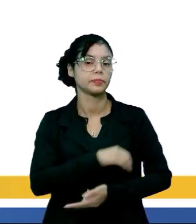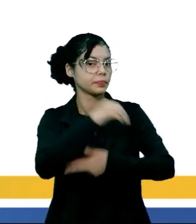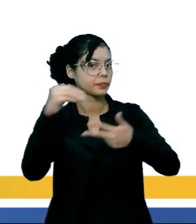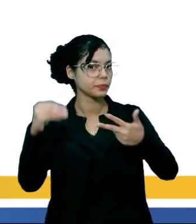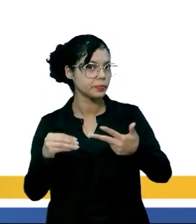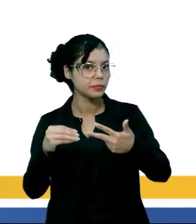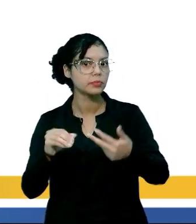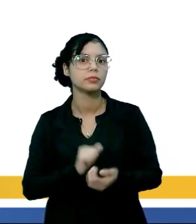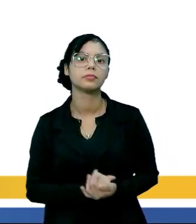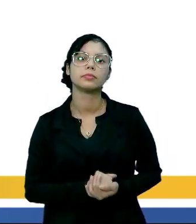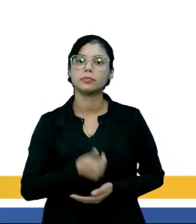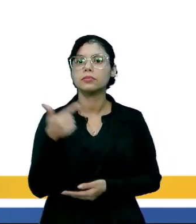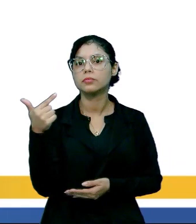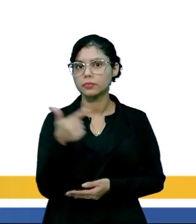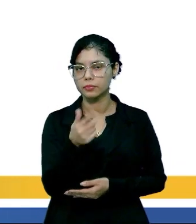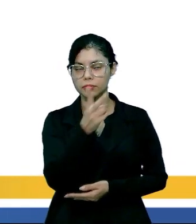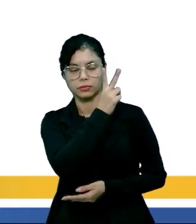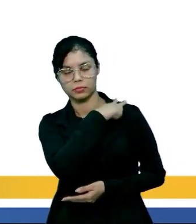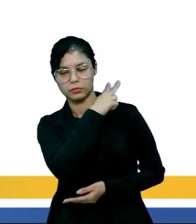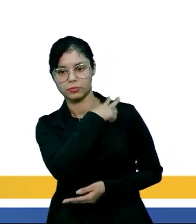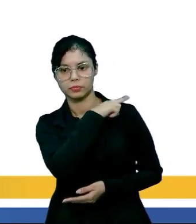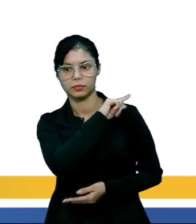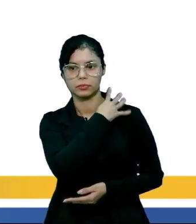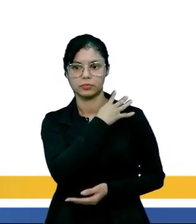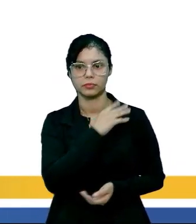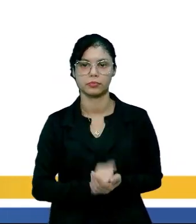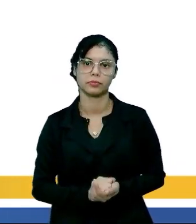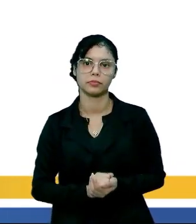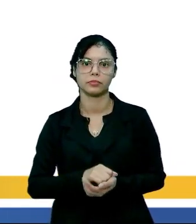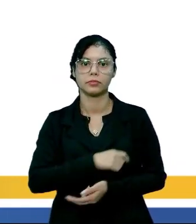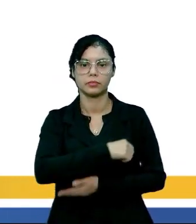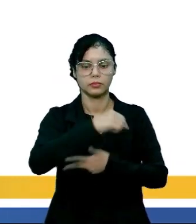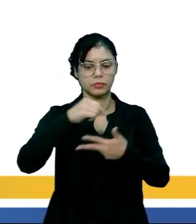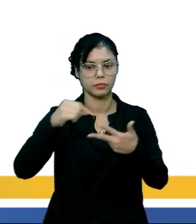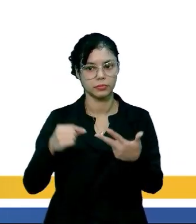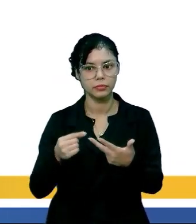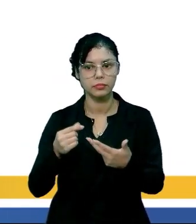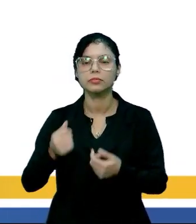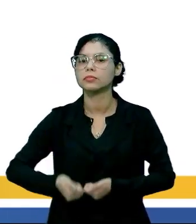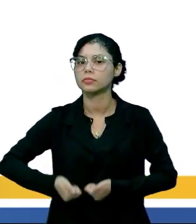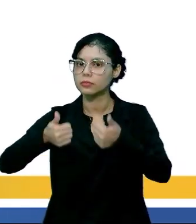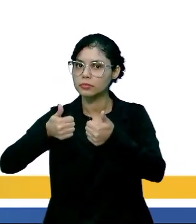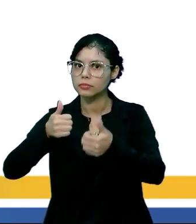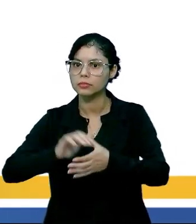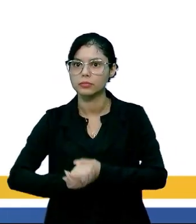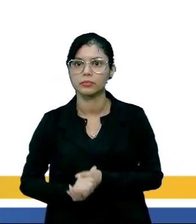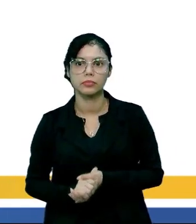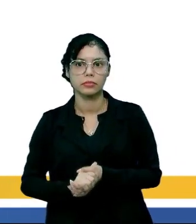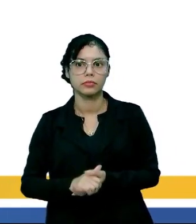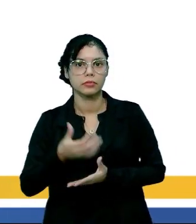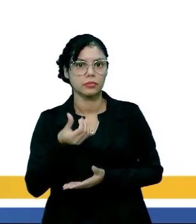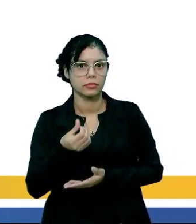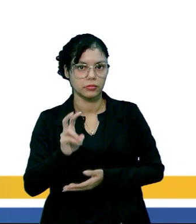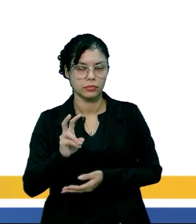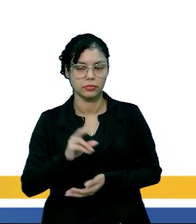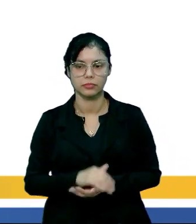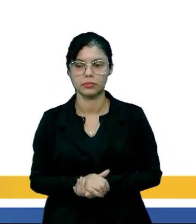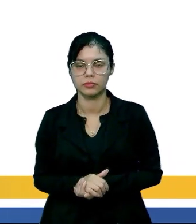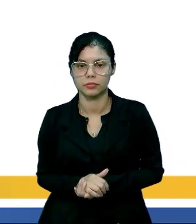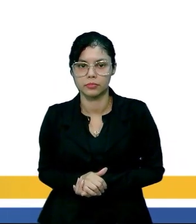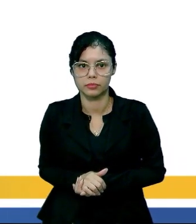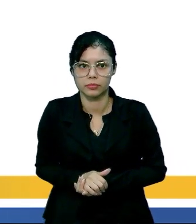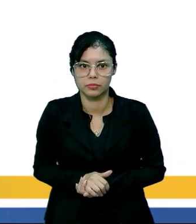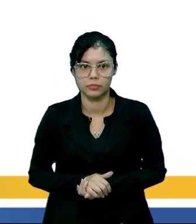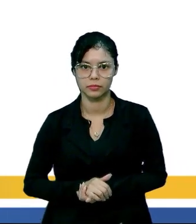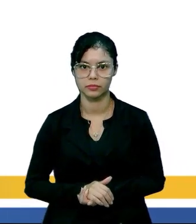Enem está aí no livro, está no livro do segundo ano, tá? Do livro A Prova Enem, na página 65.